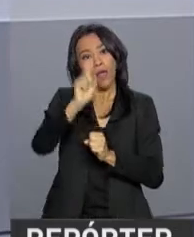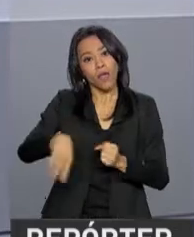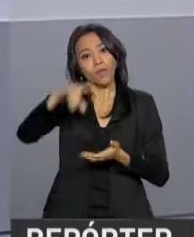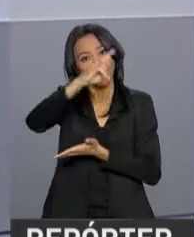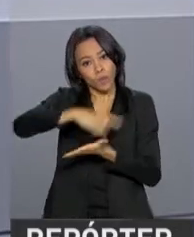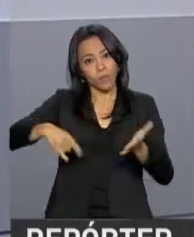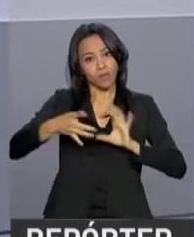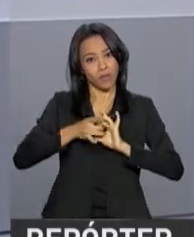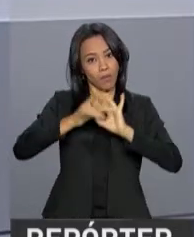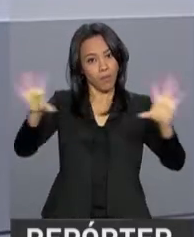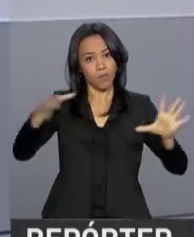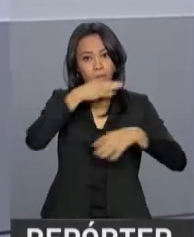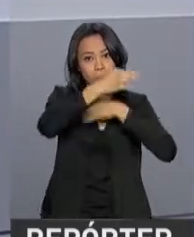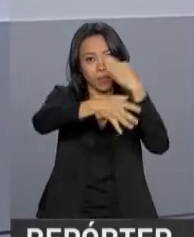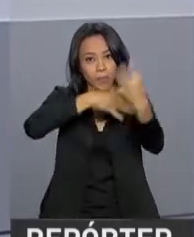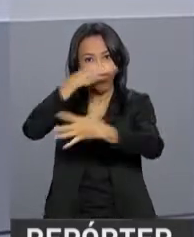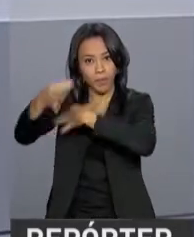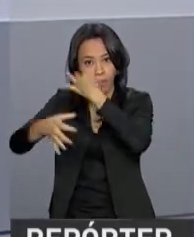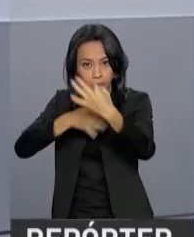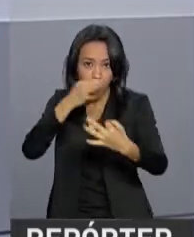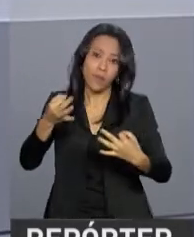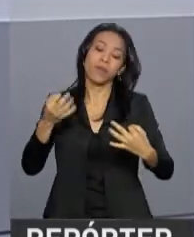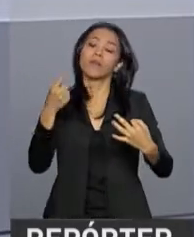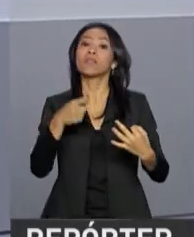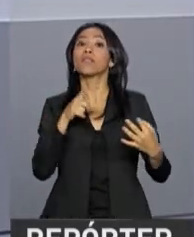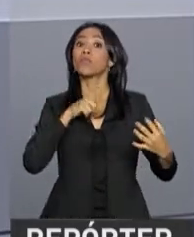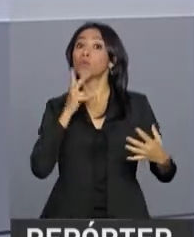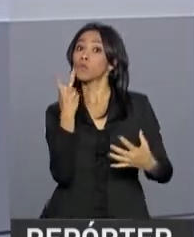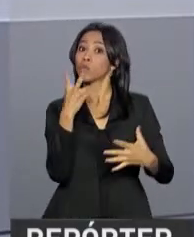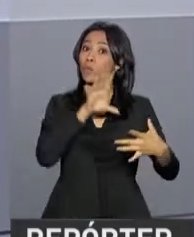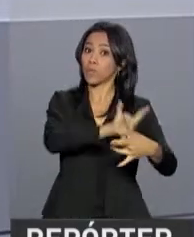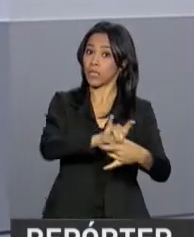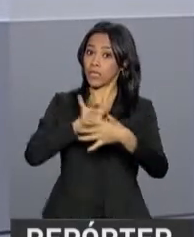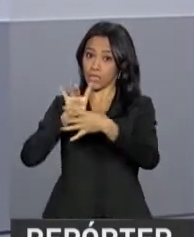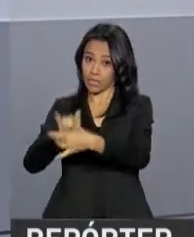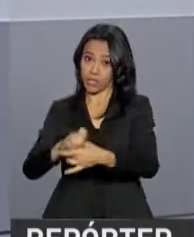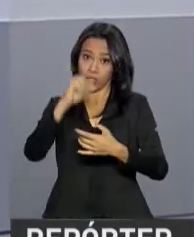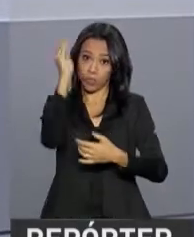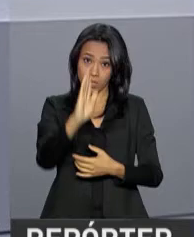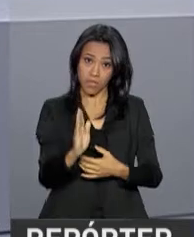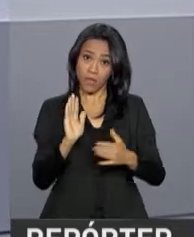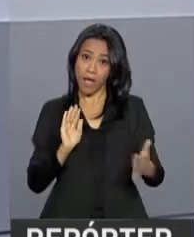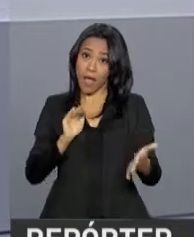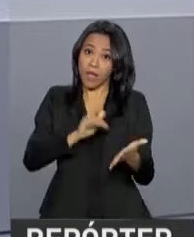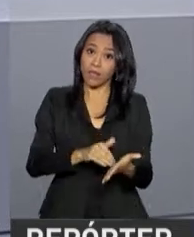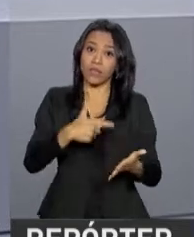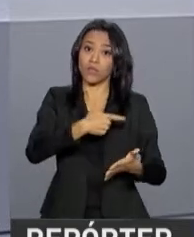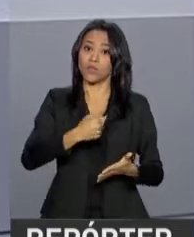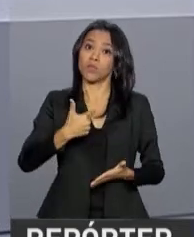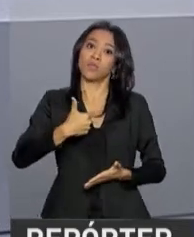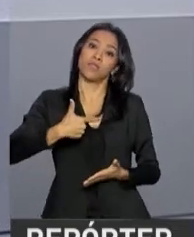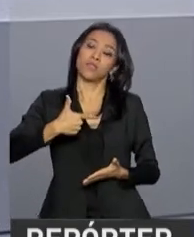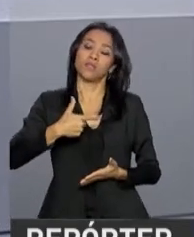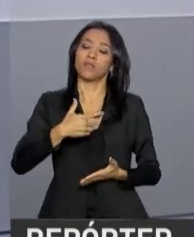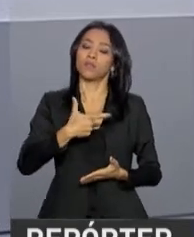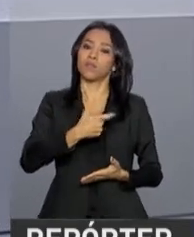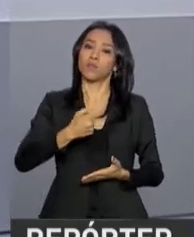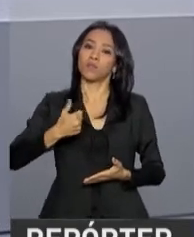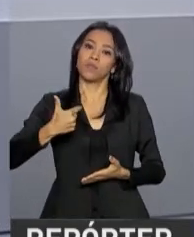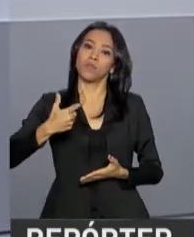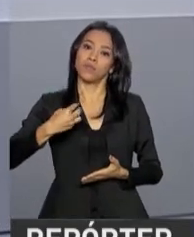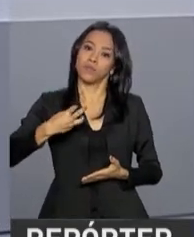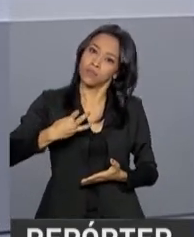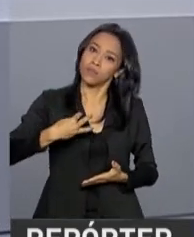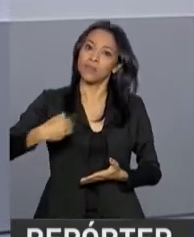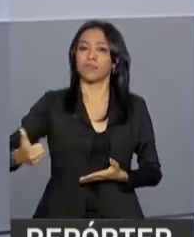e traz dois cenários de crescimento do brasil até 2031 e agora chegou a vez dos cidadãos dizerem o que eles